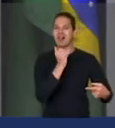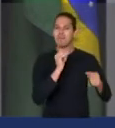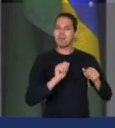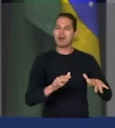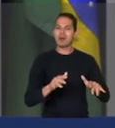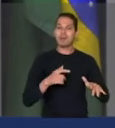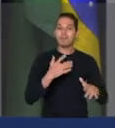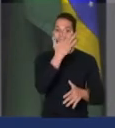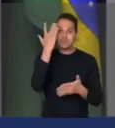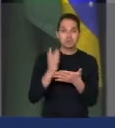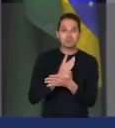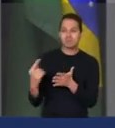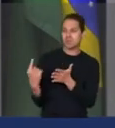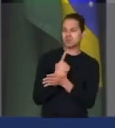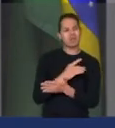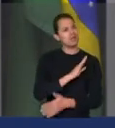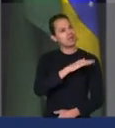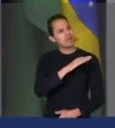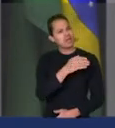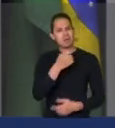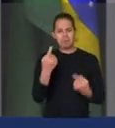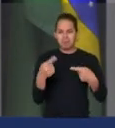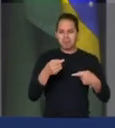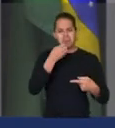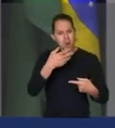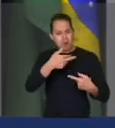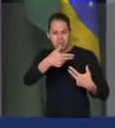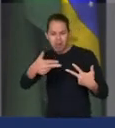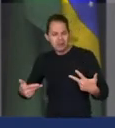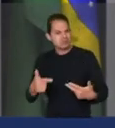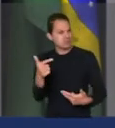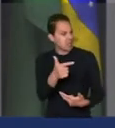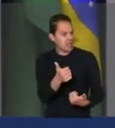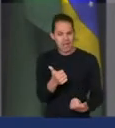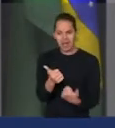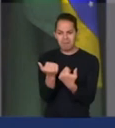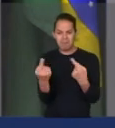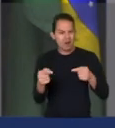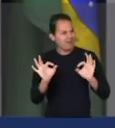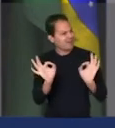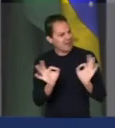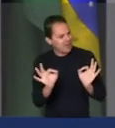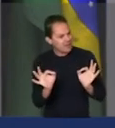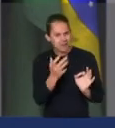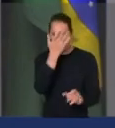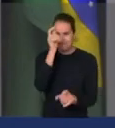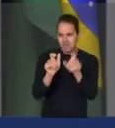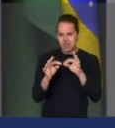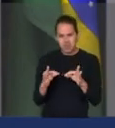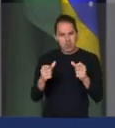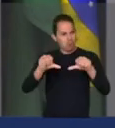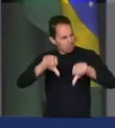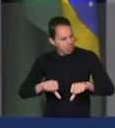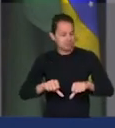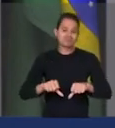Jordi, você não vê nada de bom na oposição? Você não apoia ninguém na oposição? Não enxerga ninguém de bom na oposição?